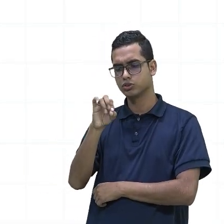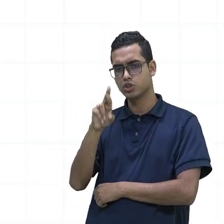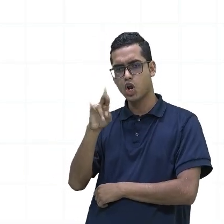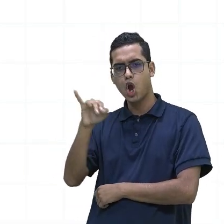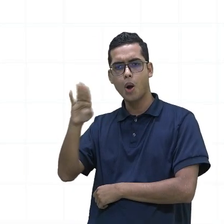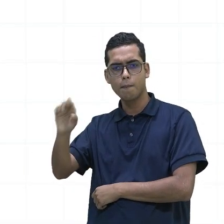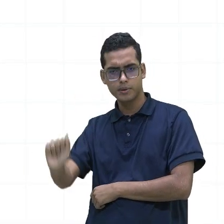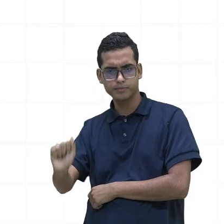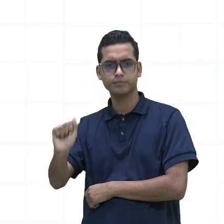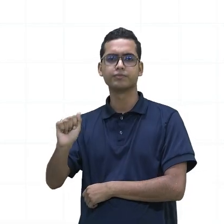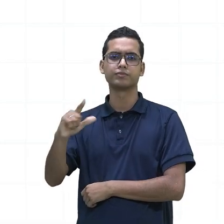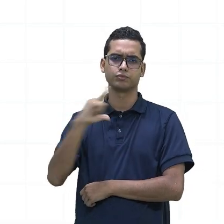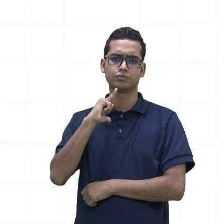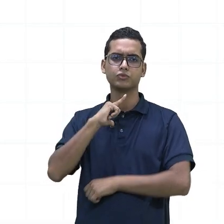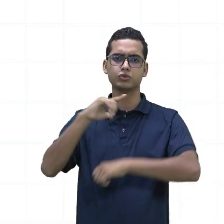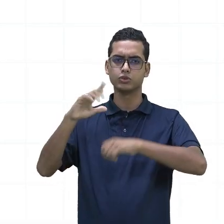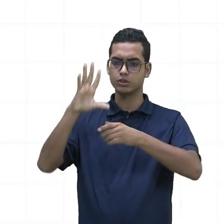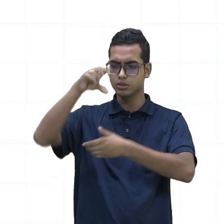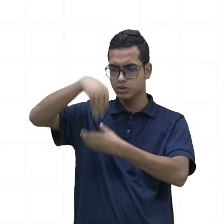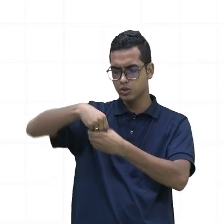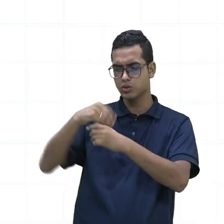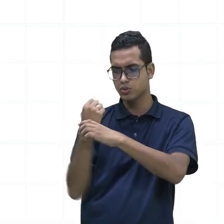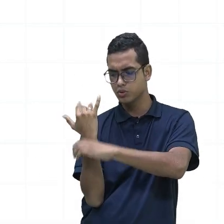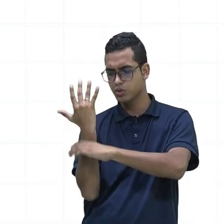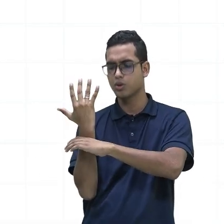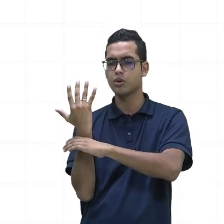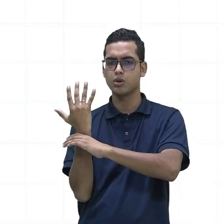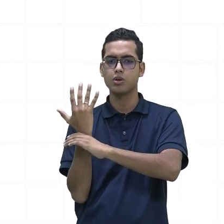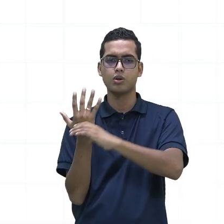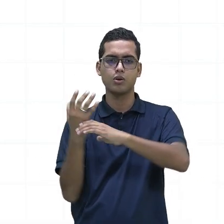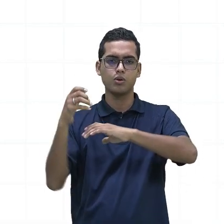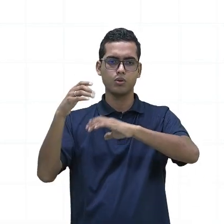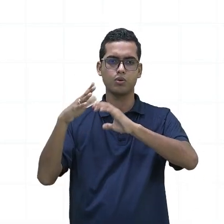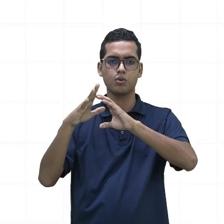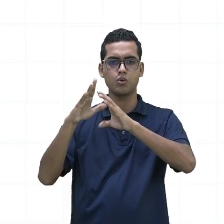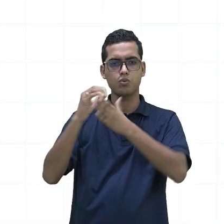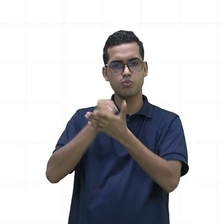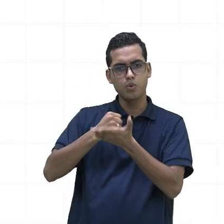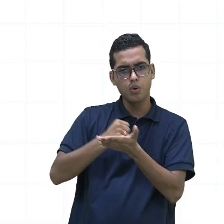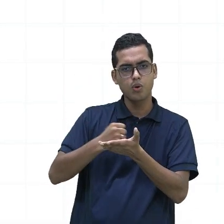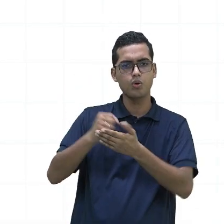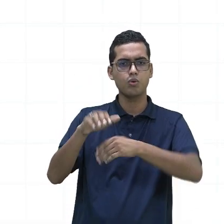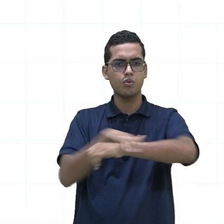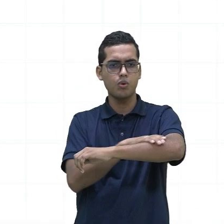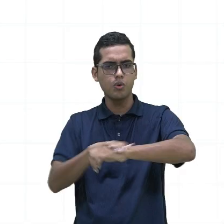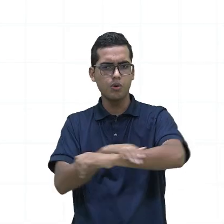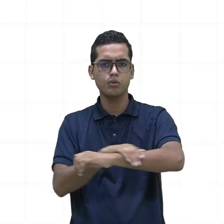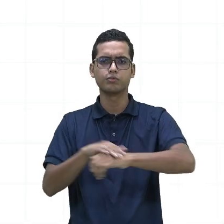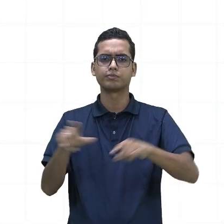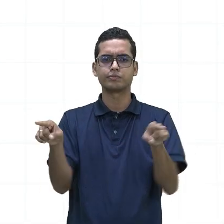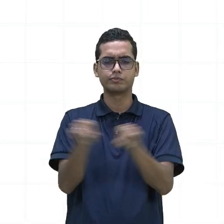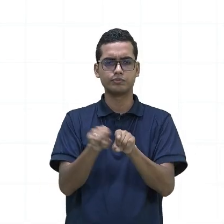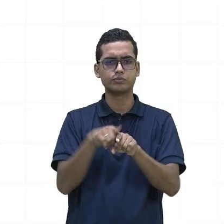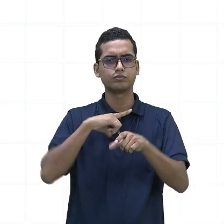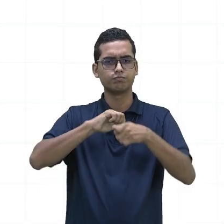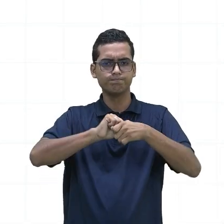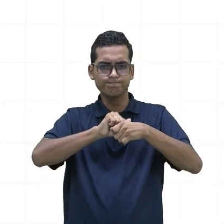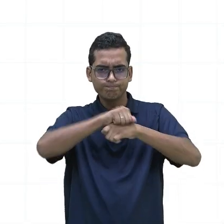além desses frutos, tem também o couro vegetal, né? Para